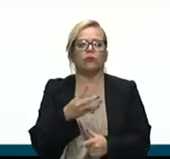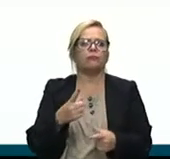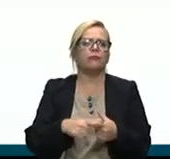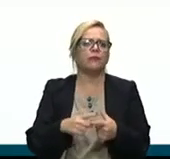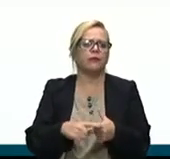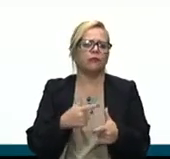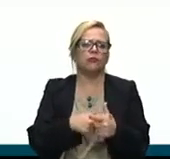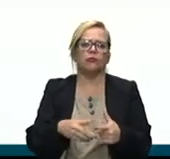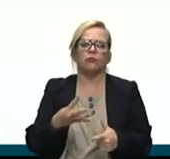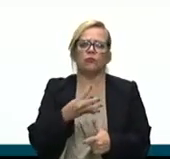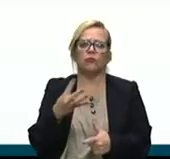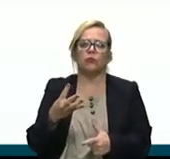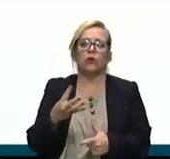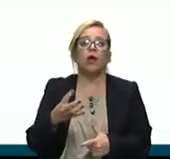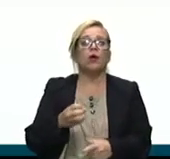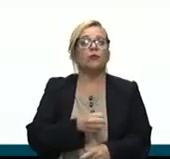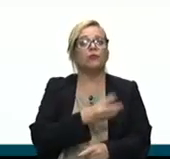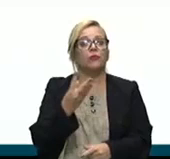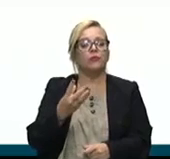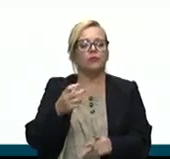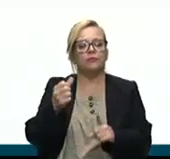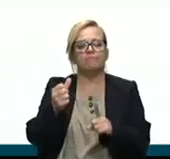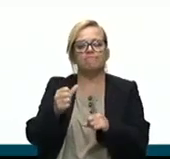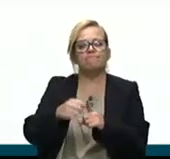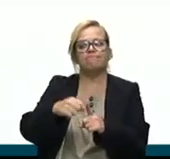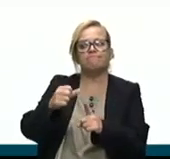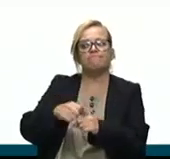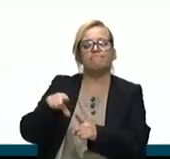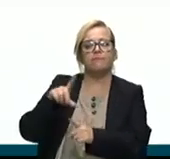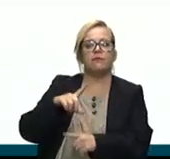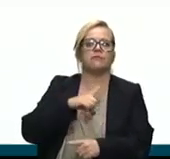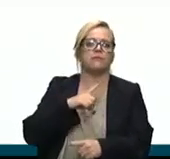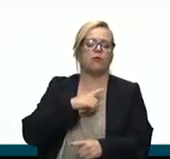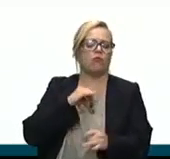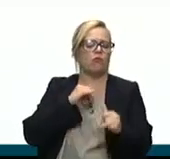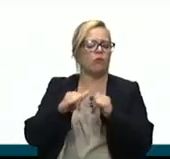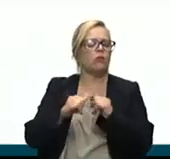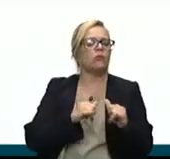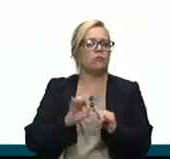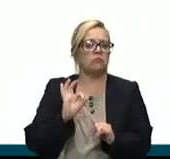4? Número de dados que eu tenho.